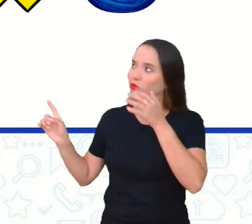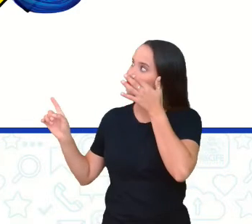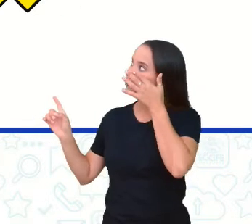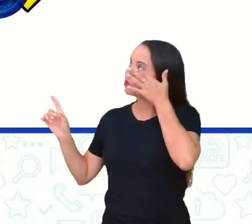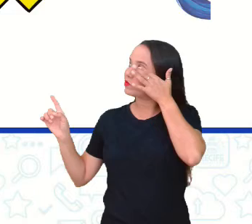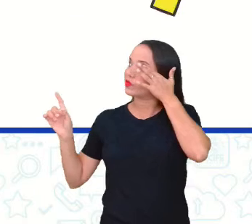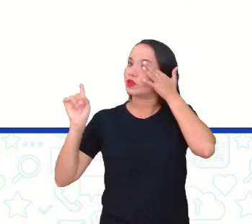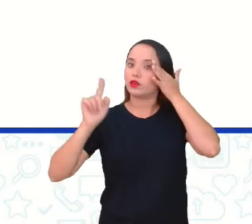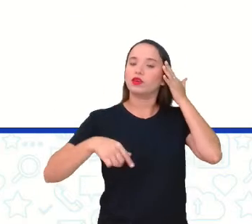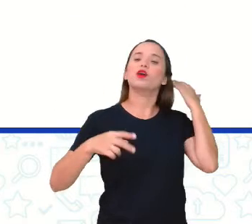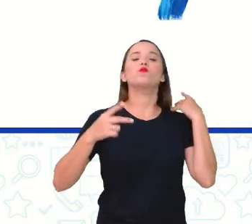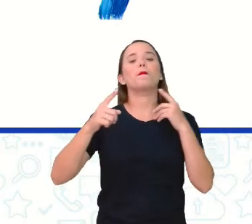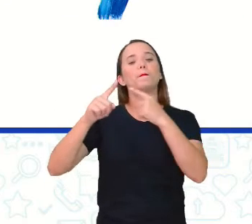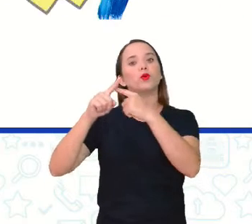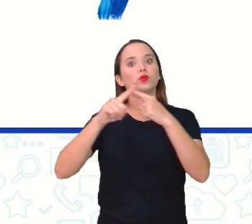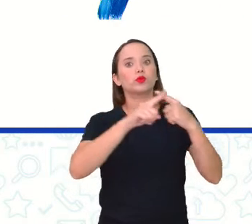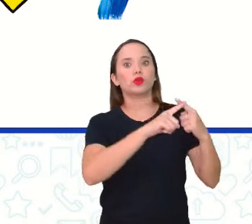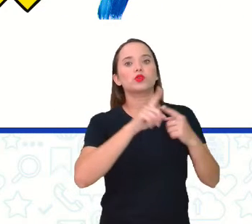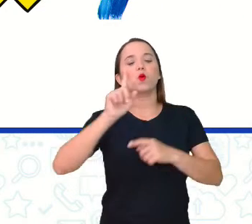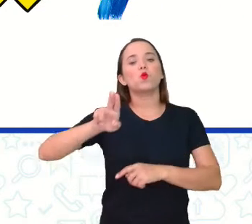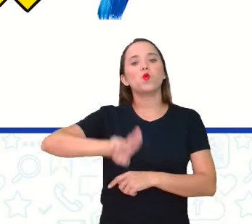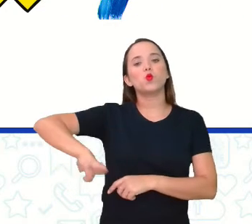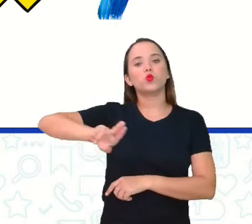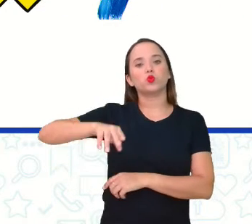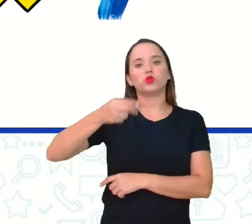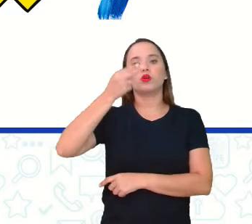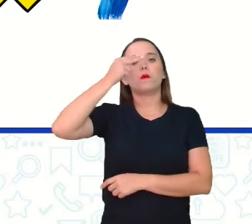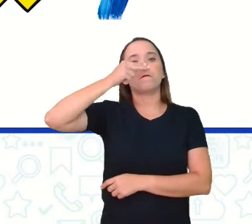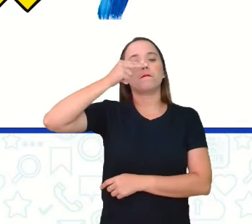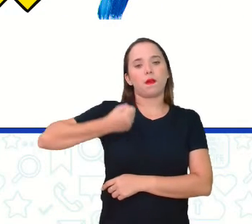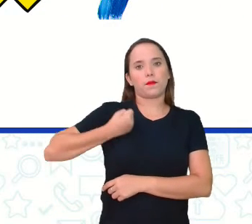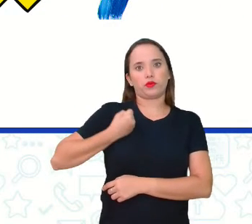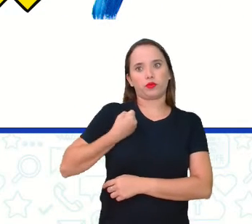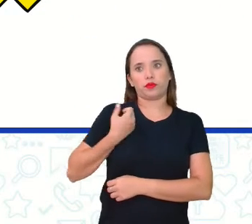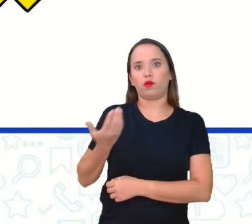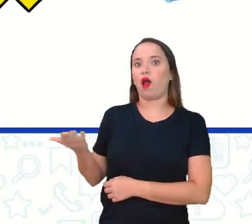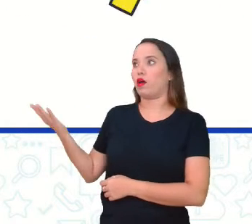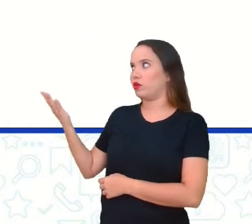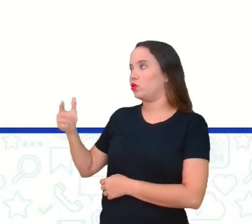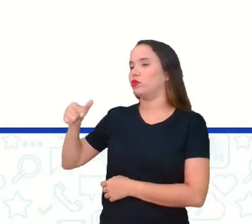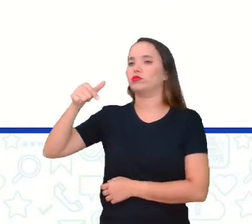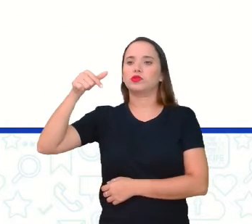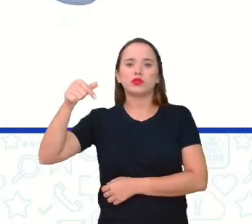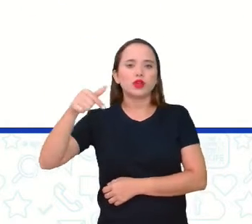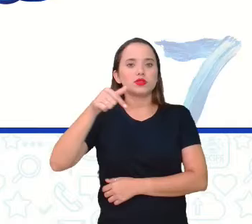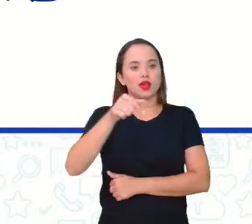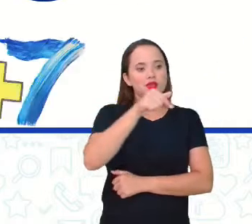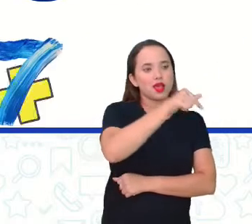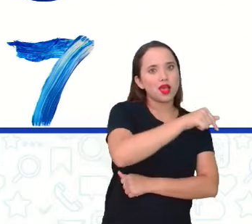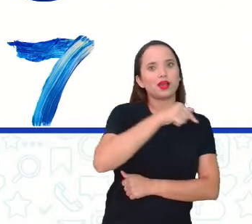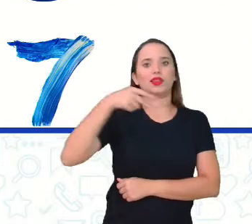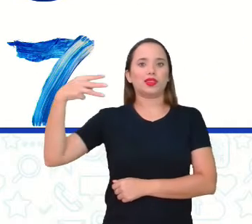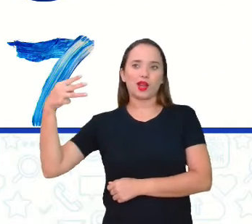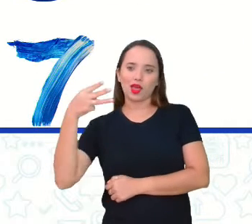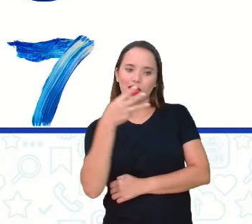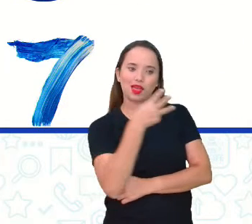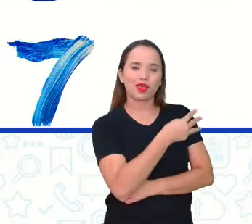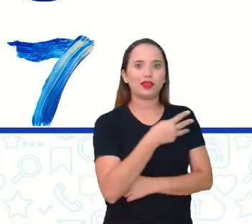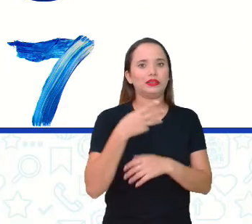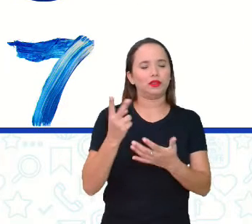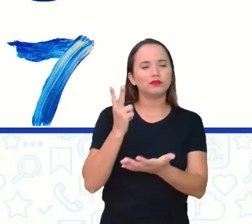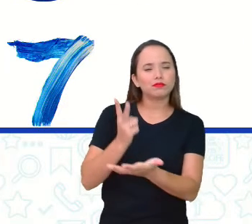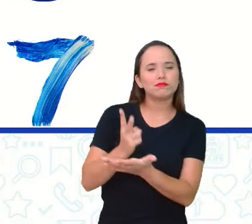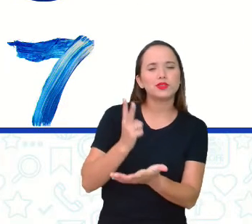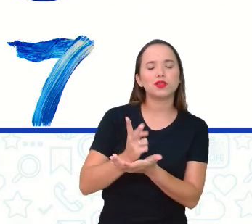multiplicação pelo mesmo número, tá certo? A multiplicação nesse caso aí por 7, ou seja, toda multiplicação que